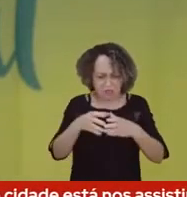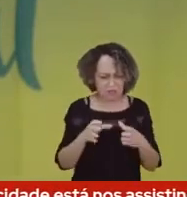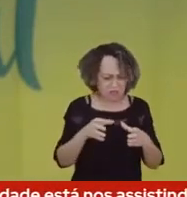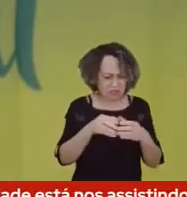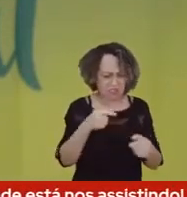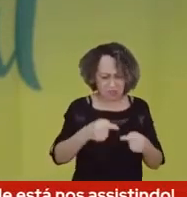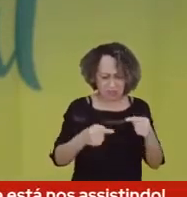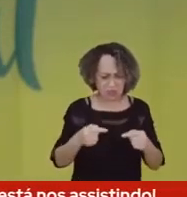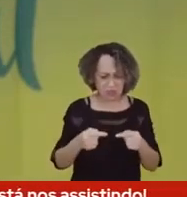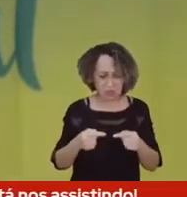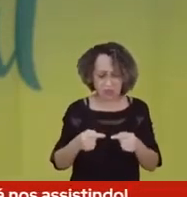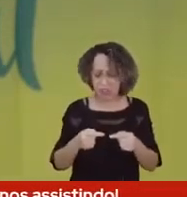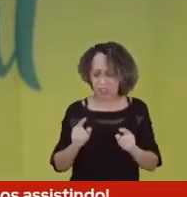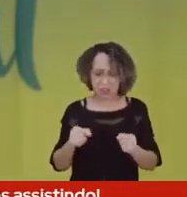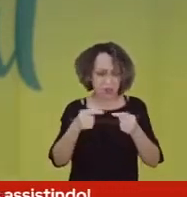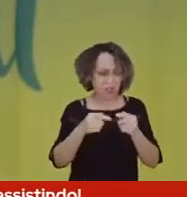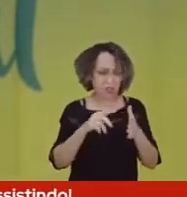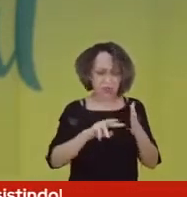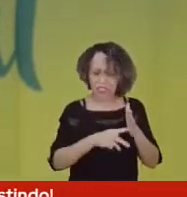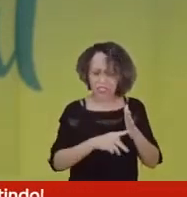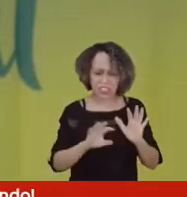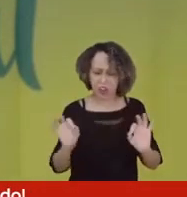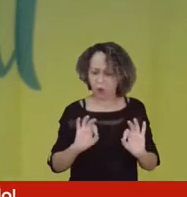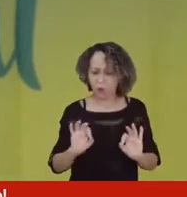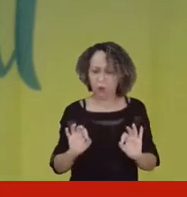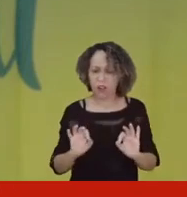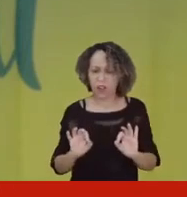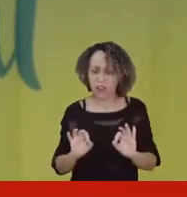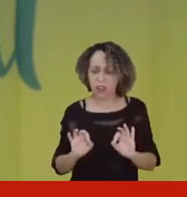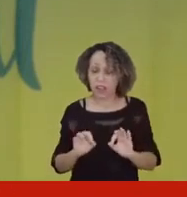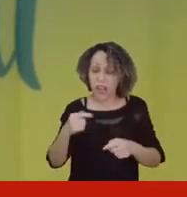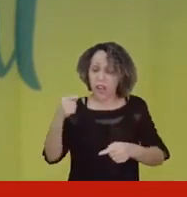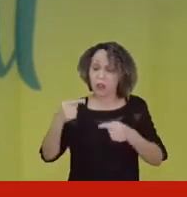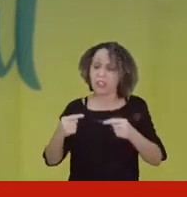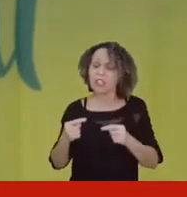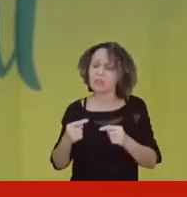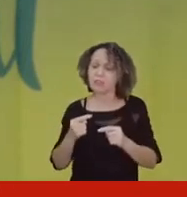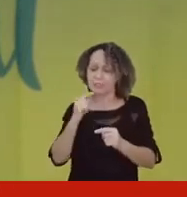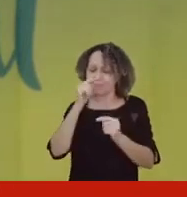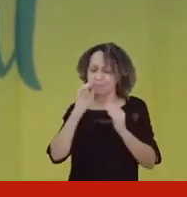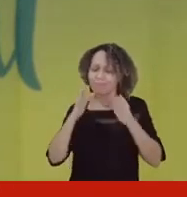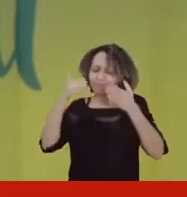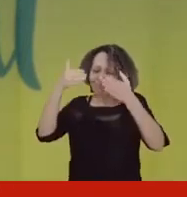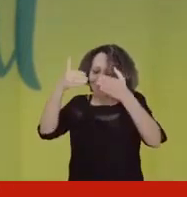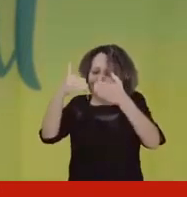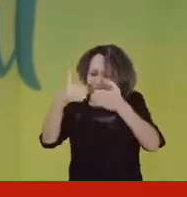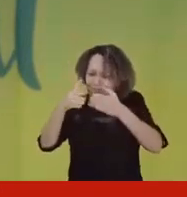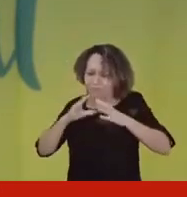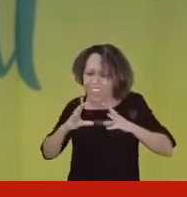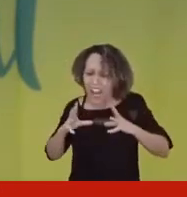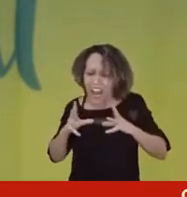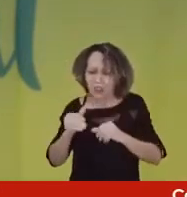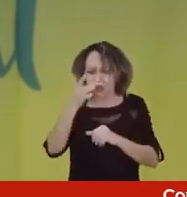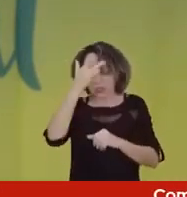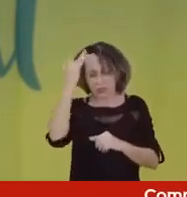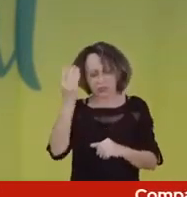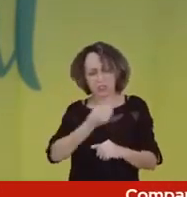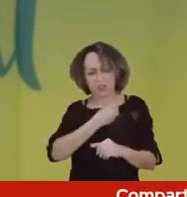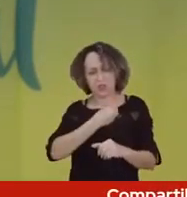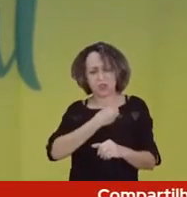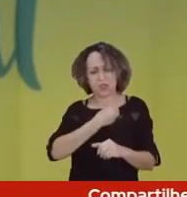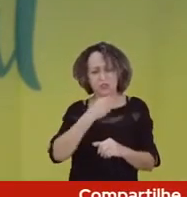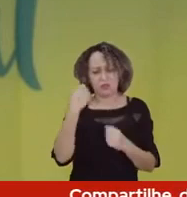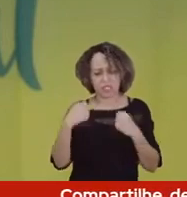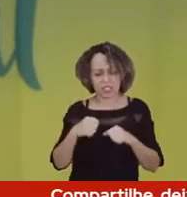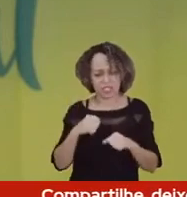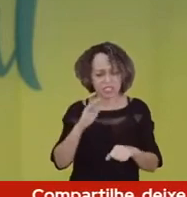Esse é um debate que está diretamente relacionado à vida das pessoas que mais precisam, à vida dos mais pobres. Presidente Lula, o